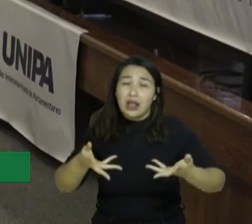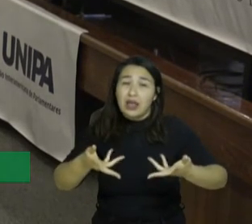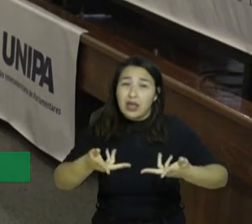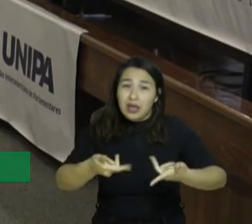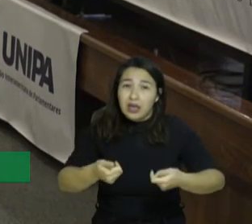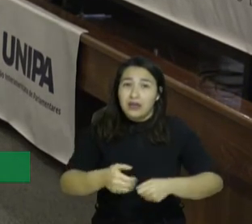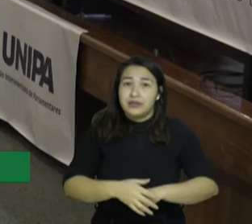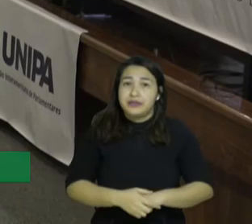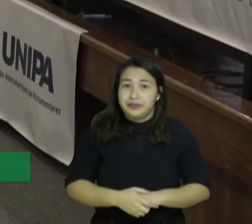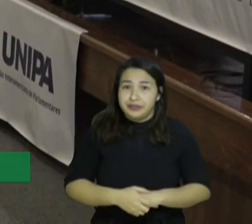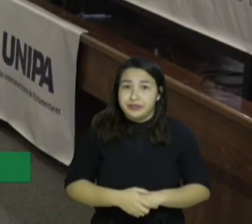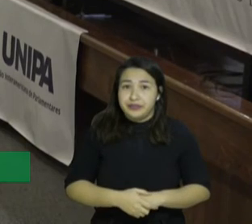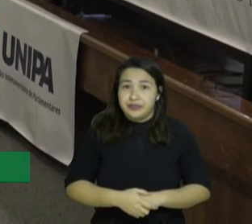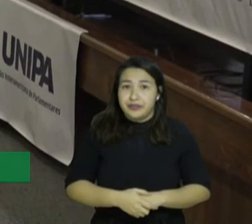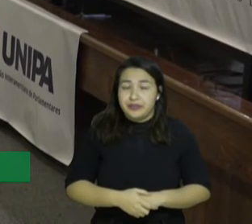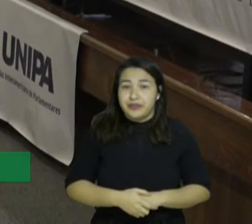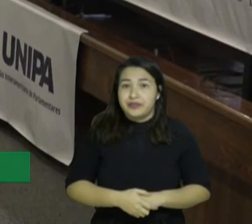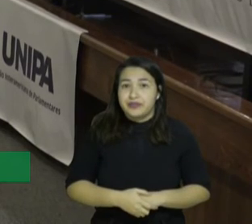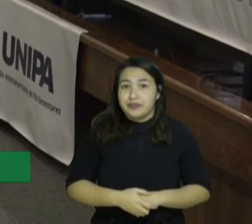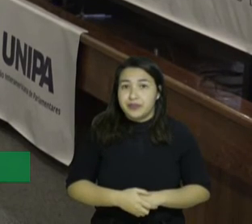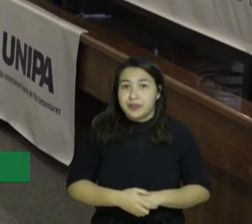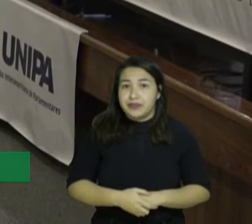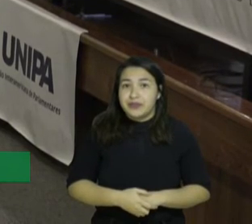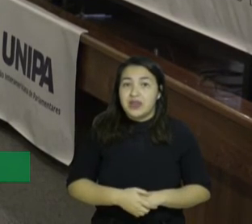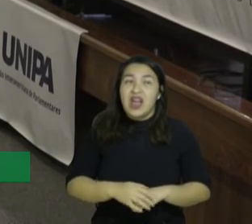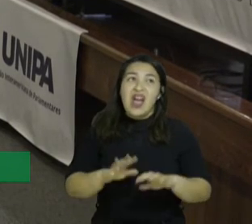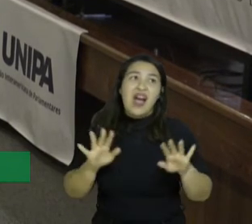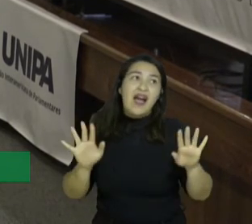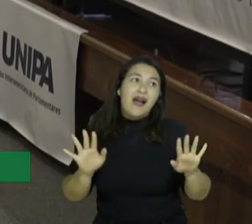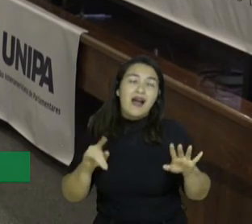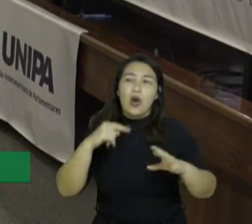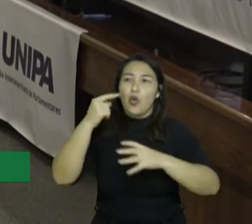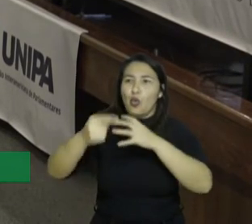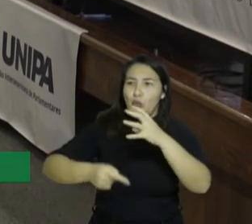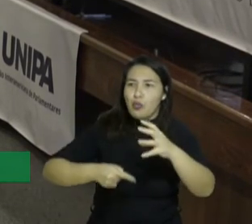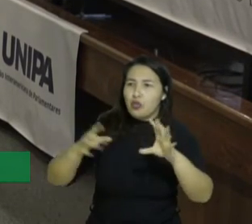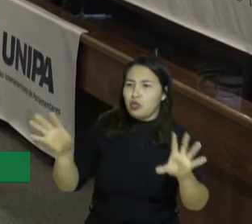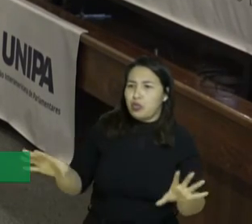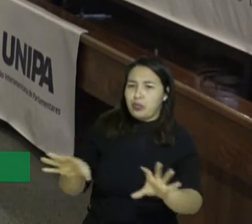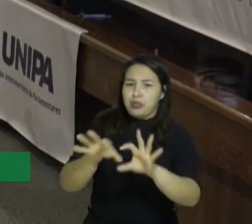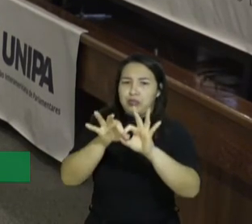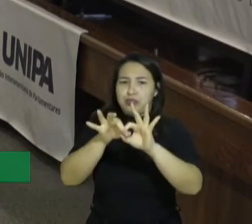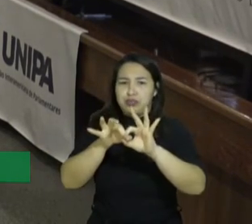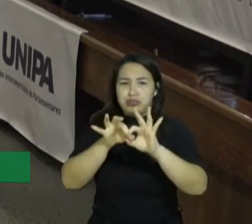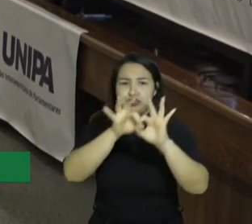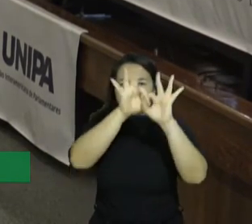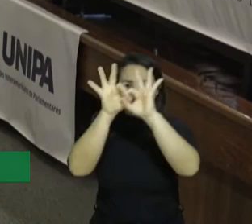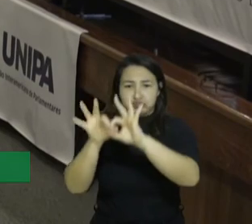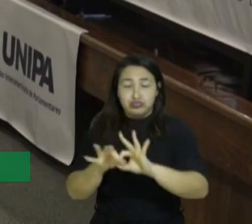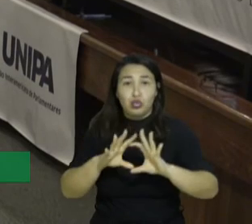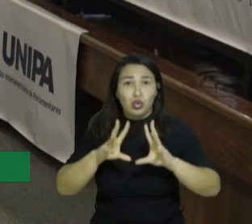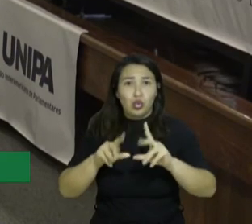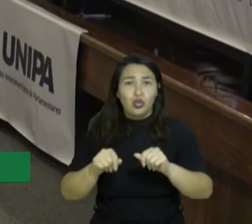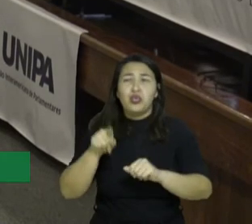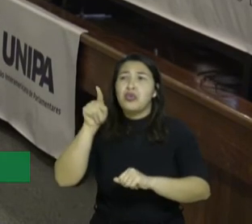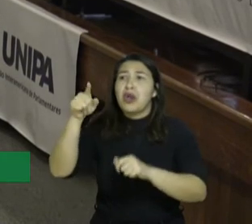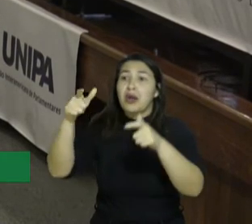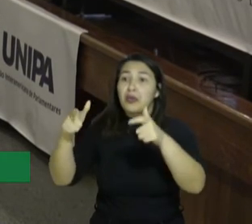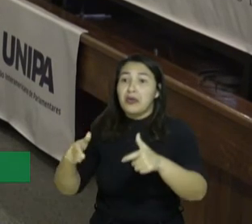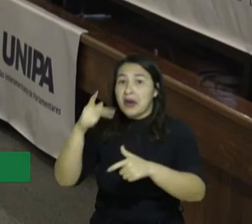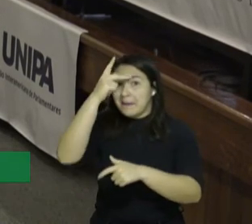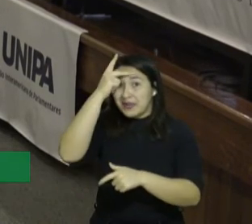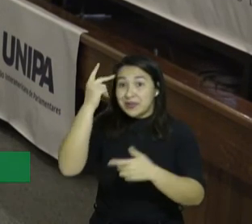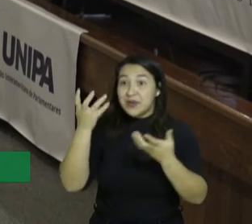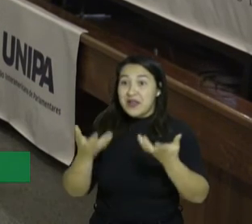competentes não é porque o mundo tá globalizado porque euv que lá em tal lugar alguém quer comprar